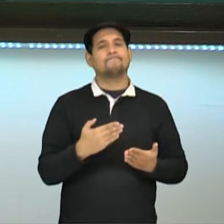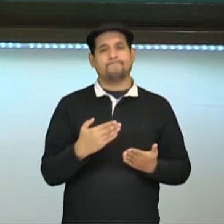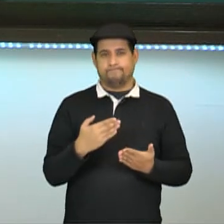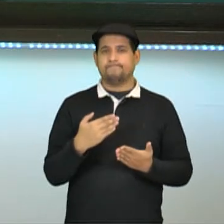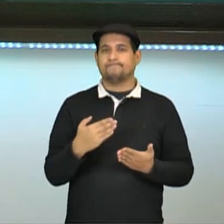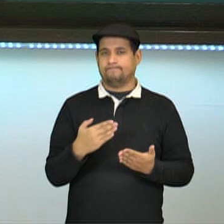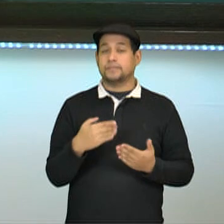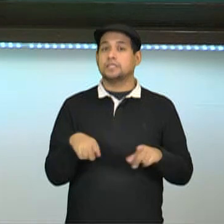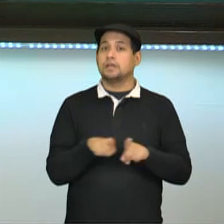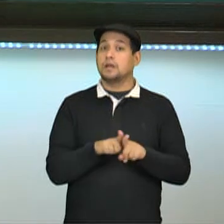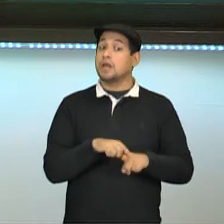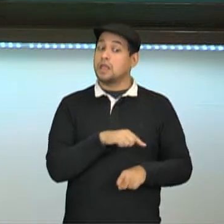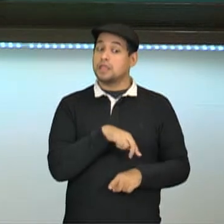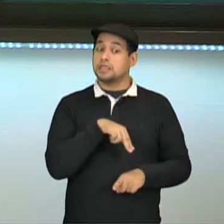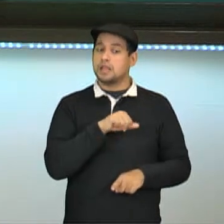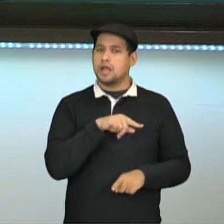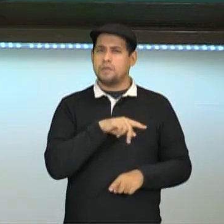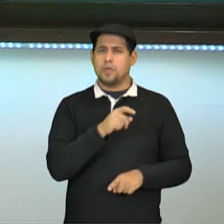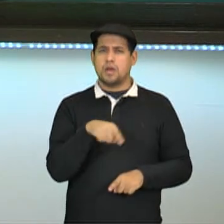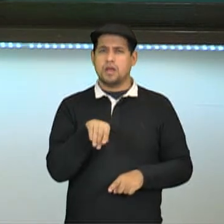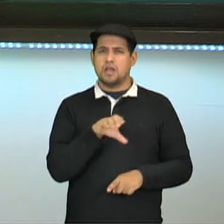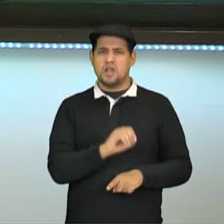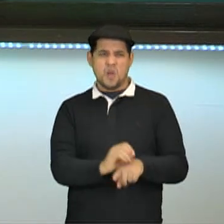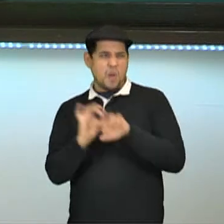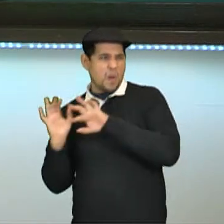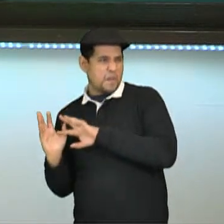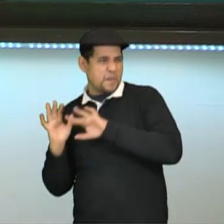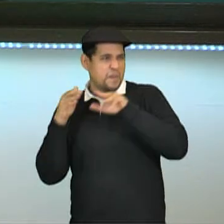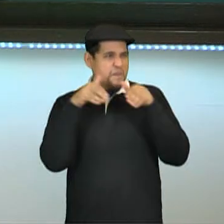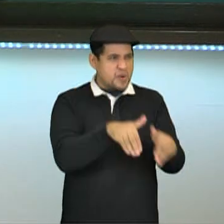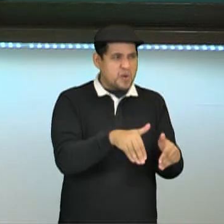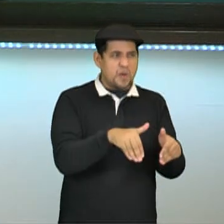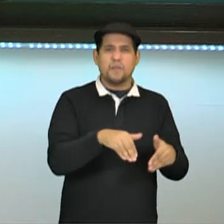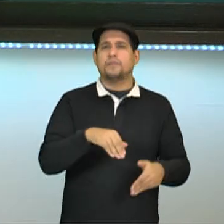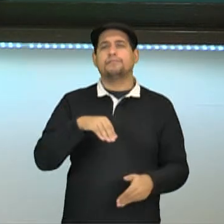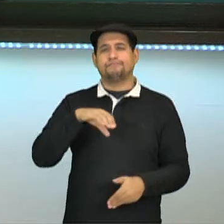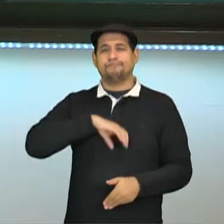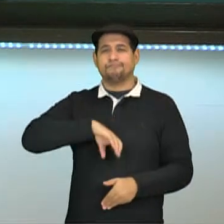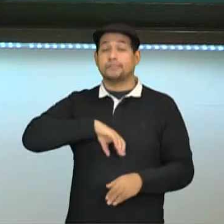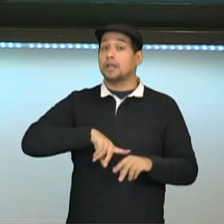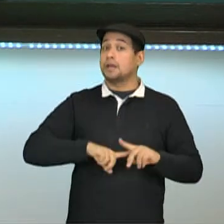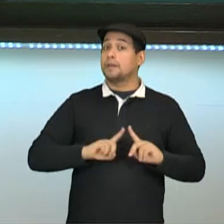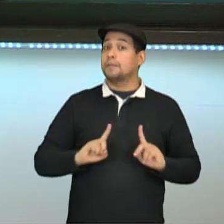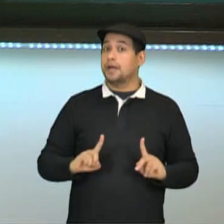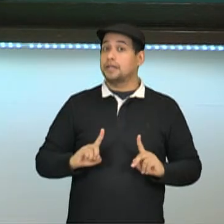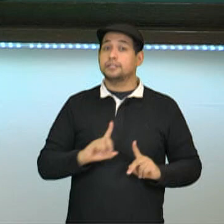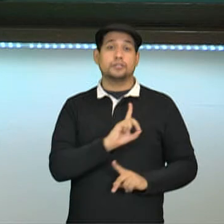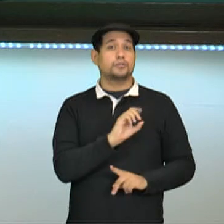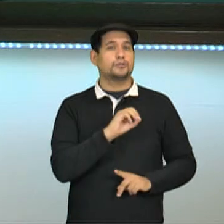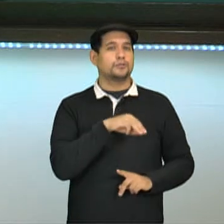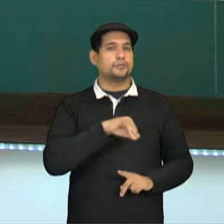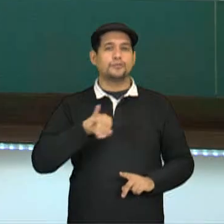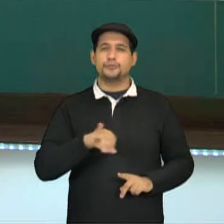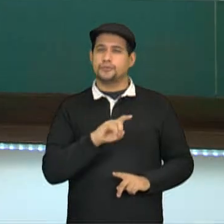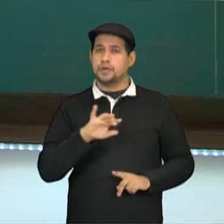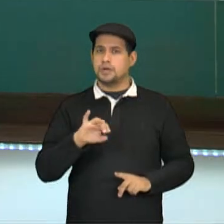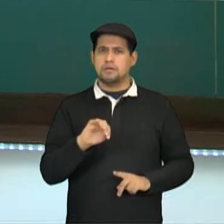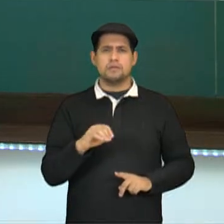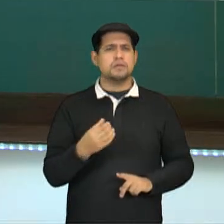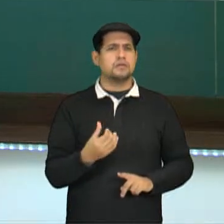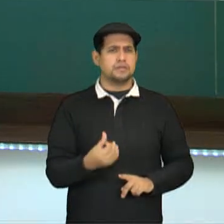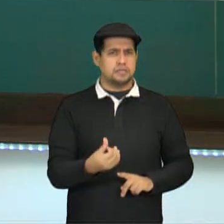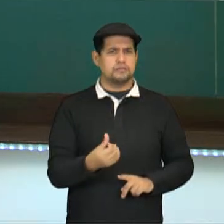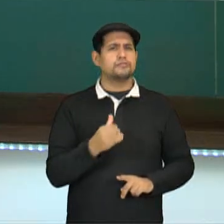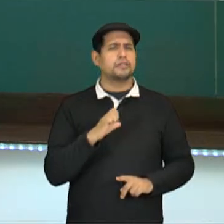declarados e Napoleão Bonaparte invade Portugal. Mas é claro que Dom João VI já tinha aí